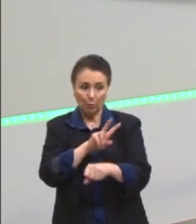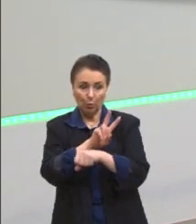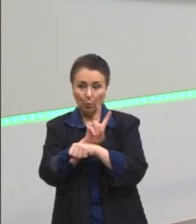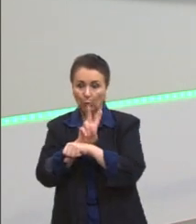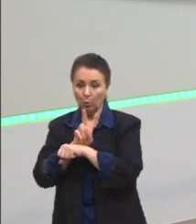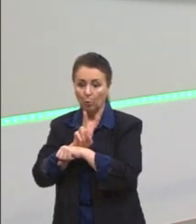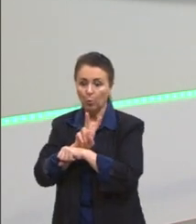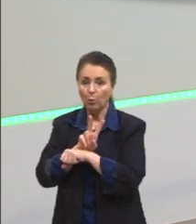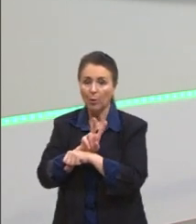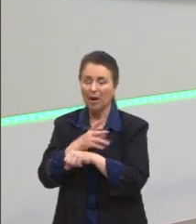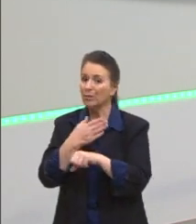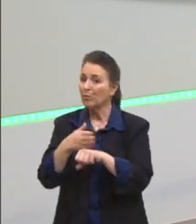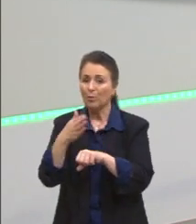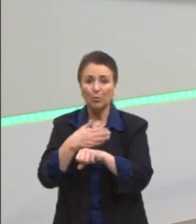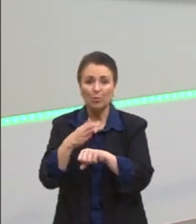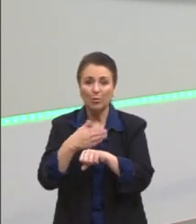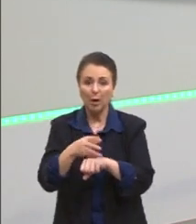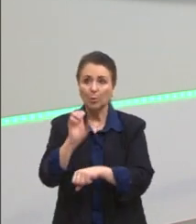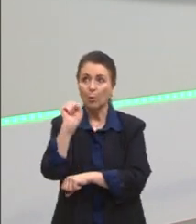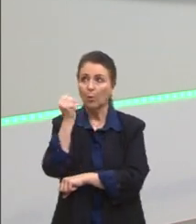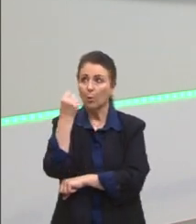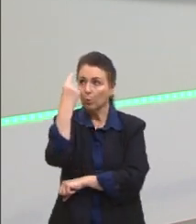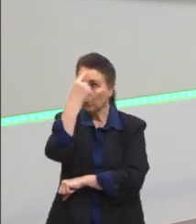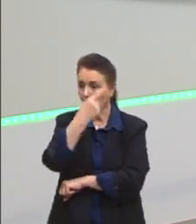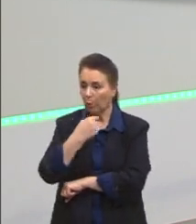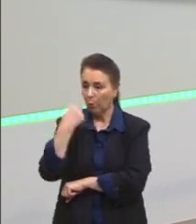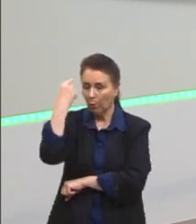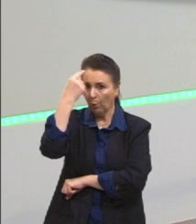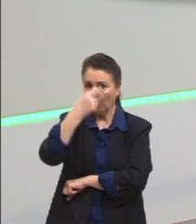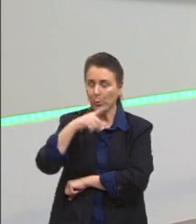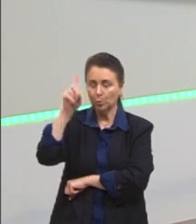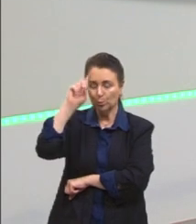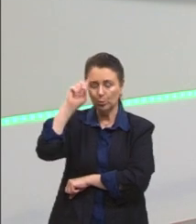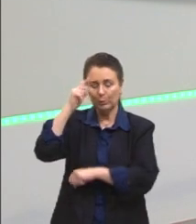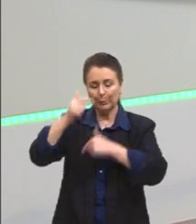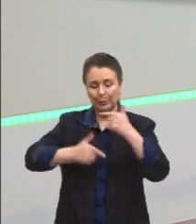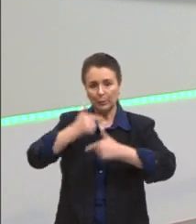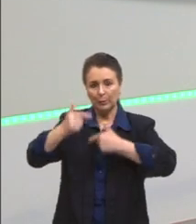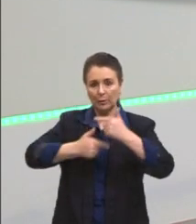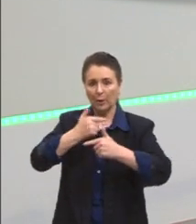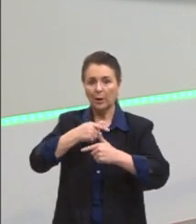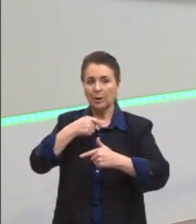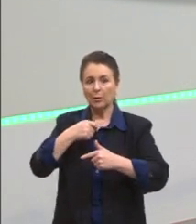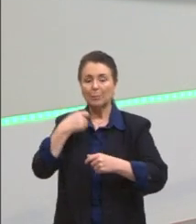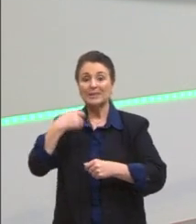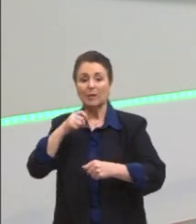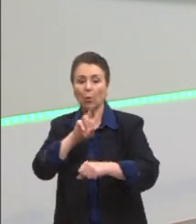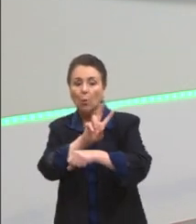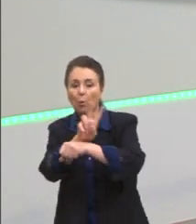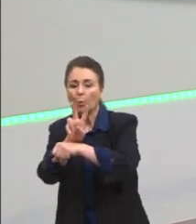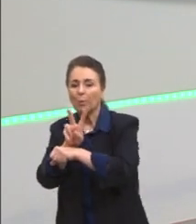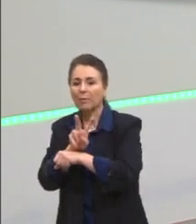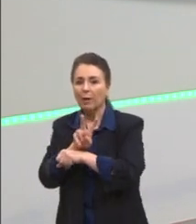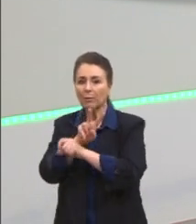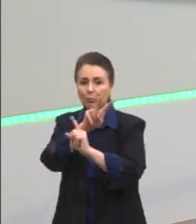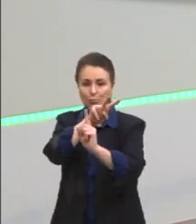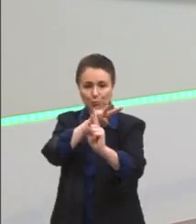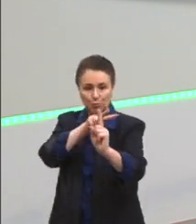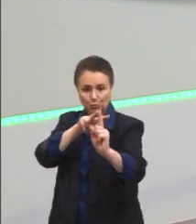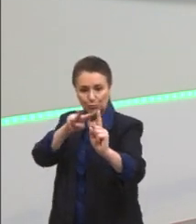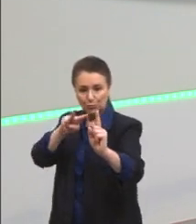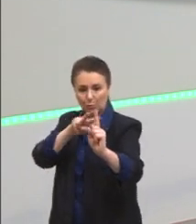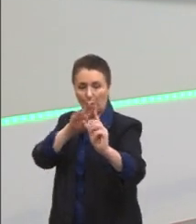em local em 8 horas por dia ali de forma estática então como isso vai acontecendo a escola fábrica